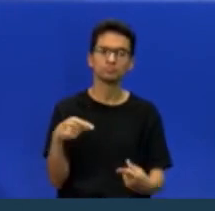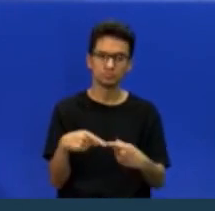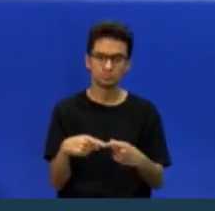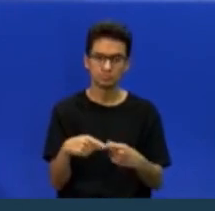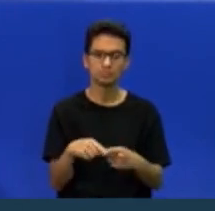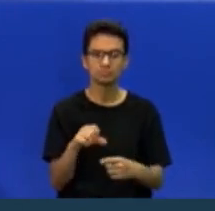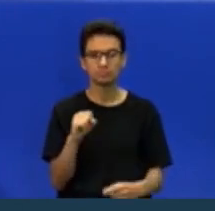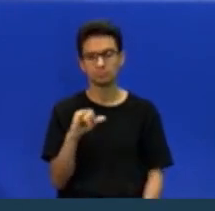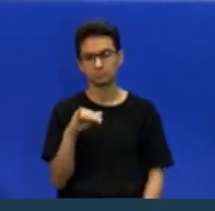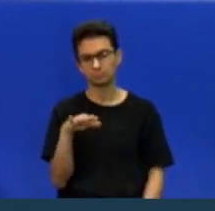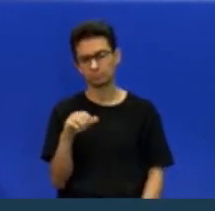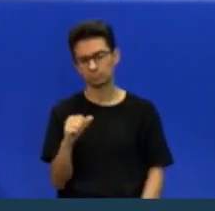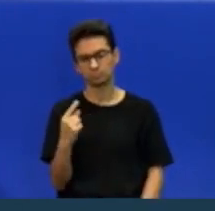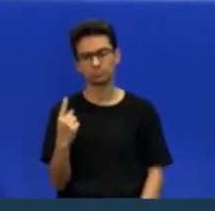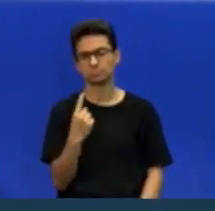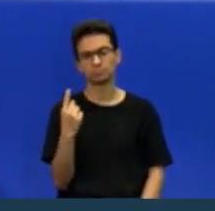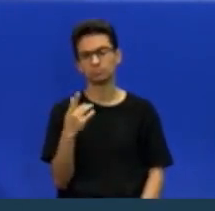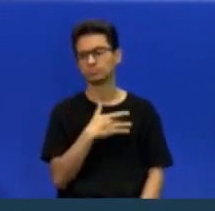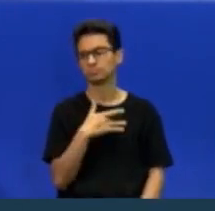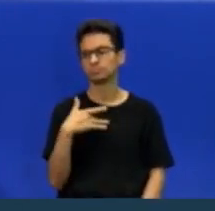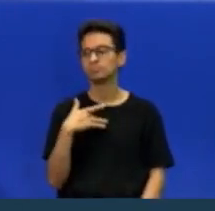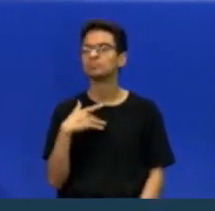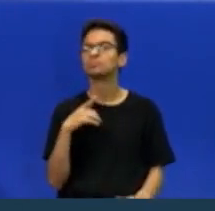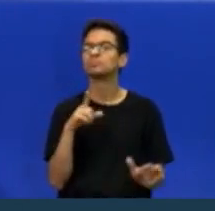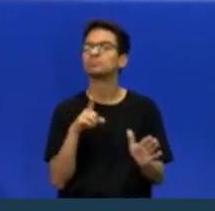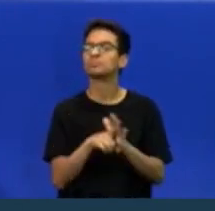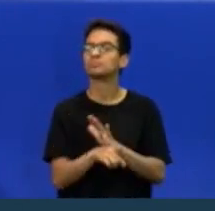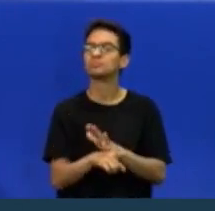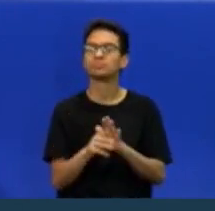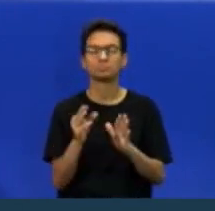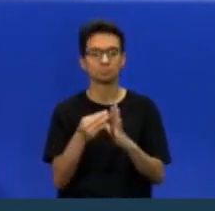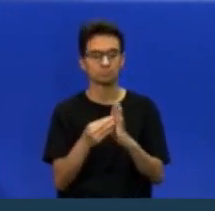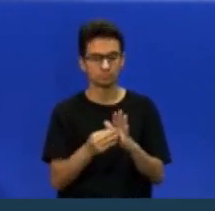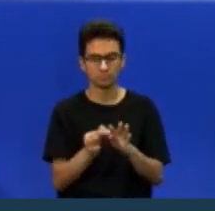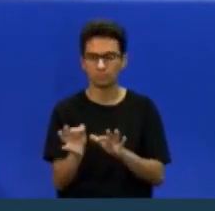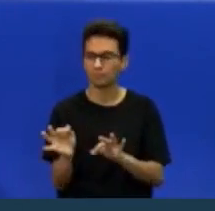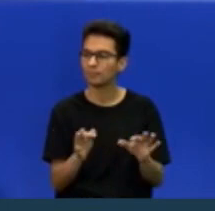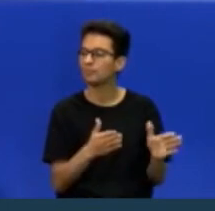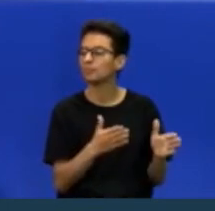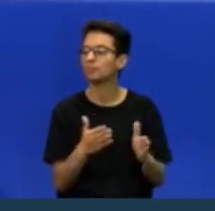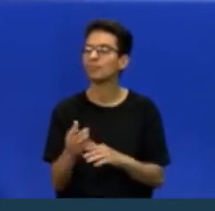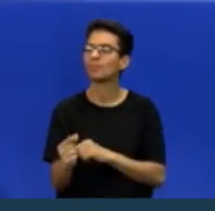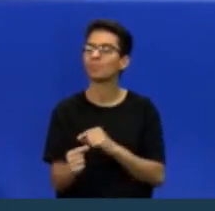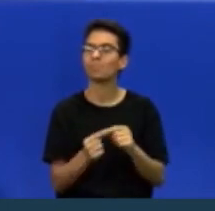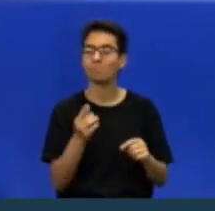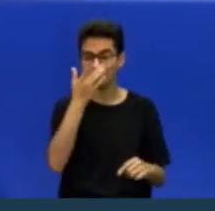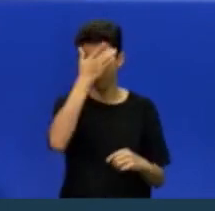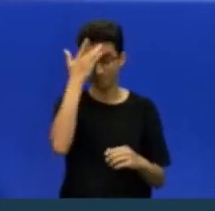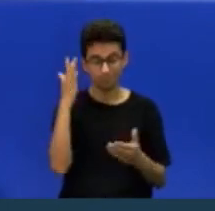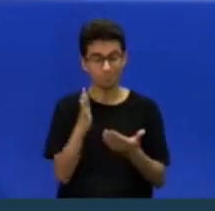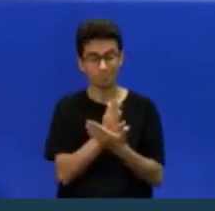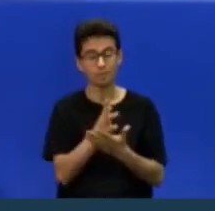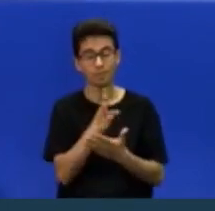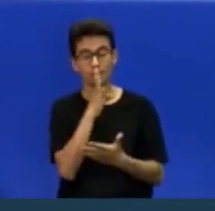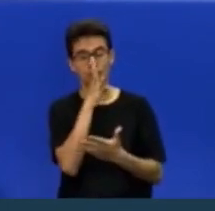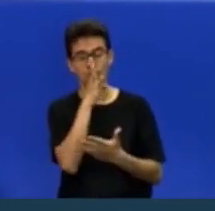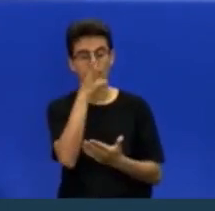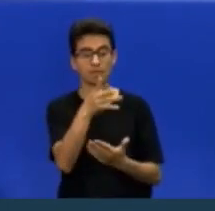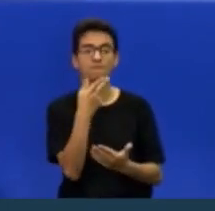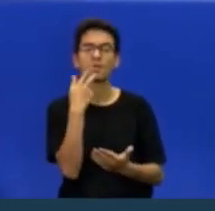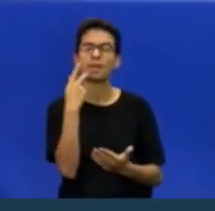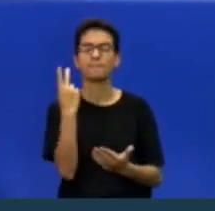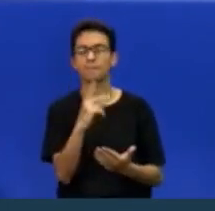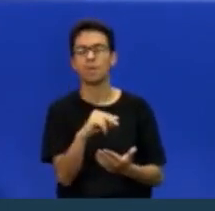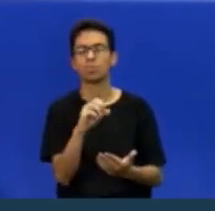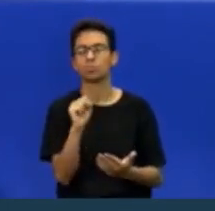o Sistema Único de Saúde. Quais são os seus princípios doutrinários e organizacionais? Muitas pessoas criticam o SUS, né? Vamos tentar entender um pouquinho